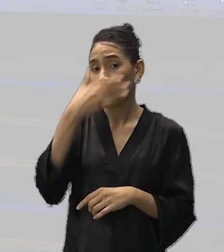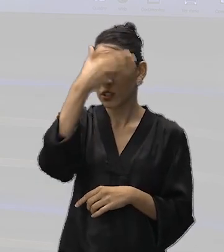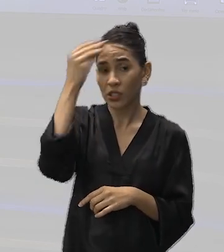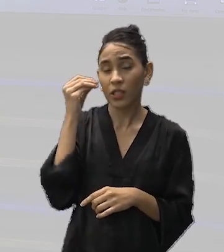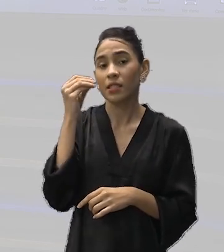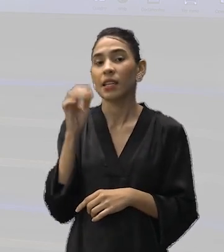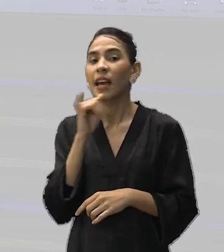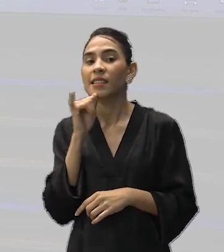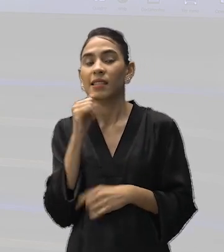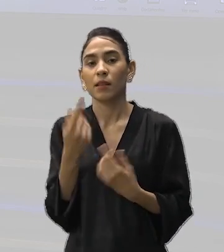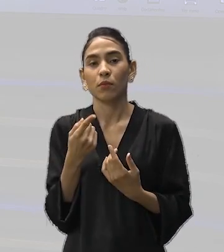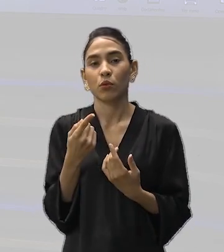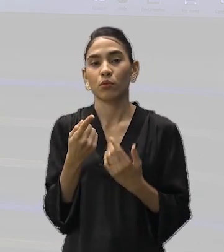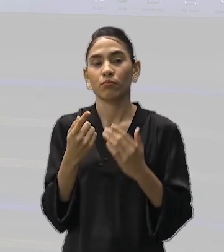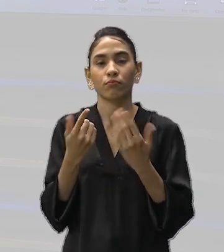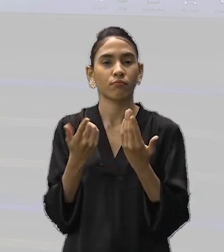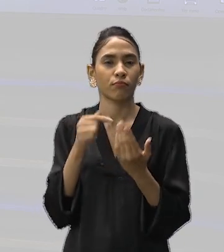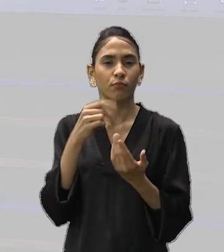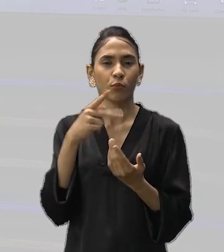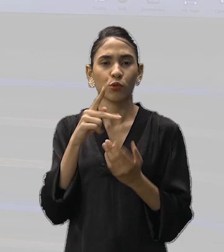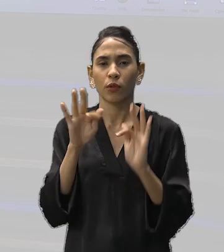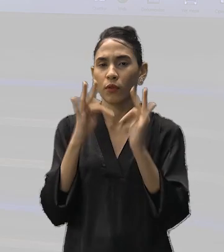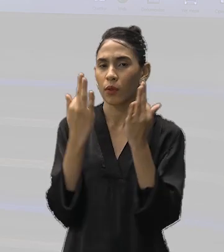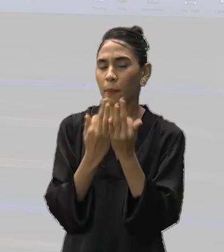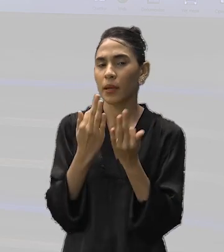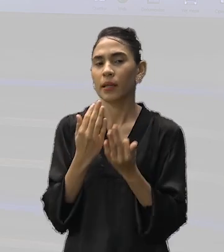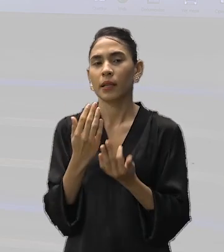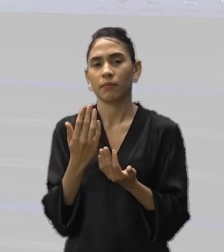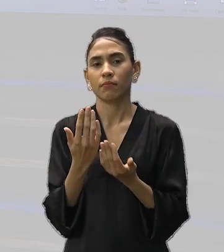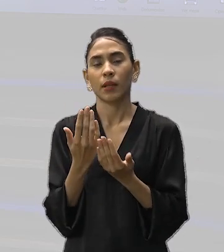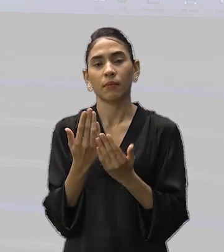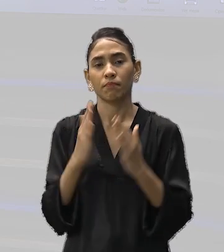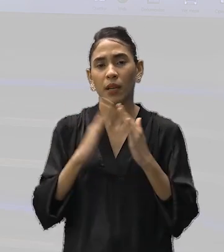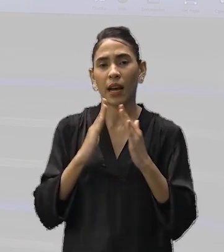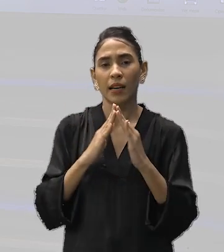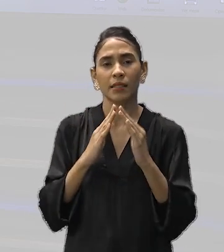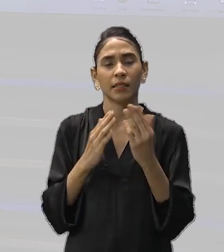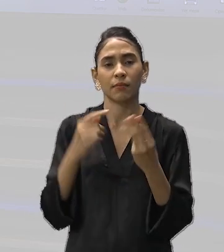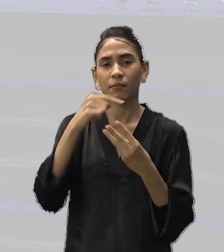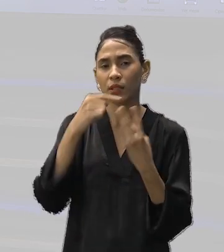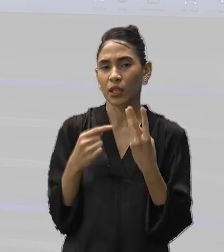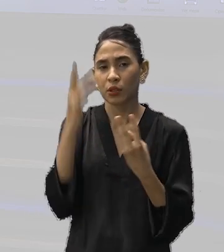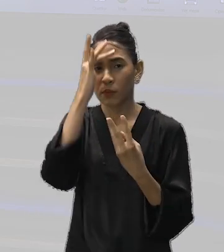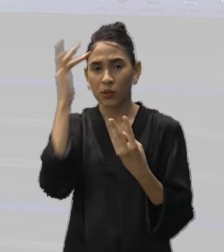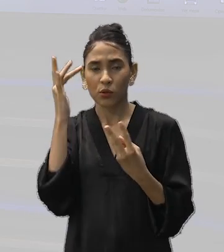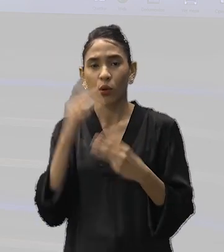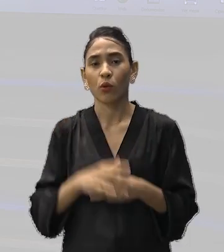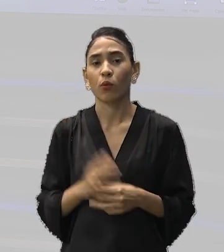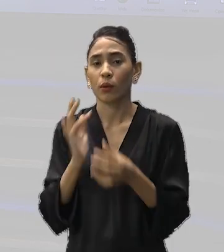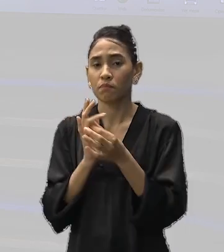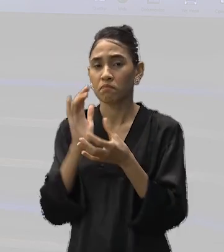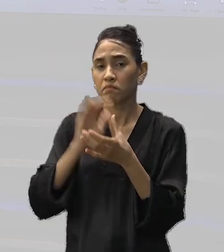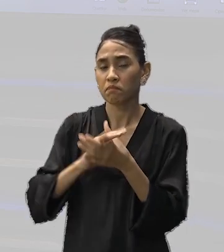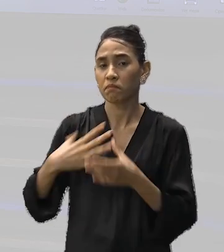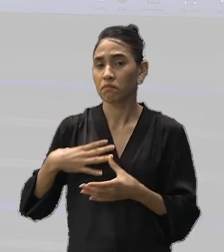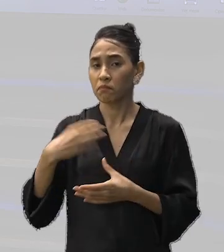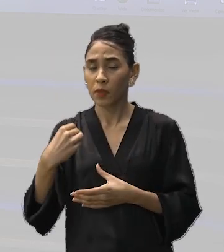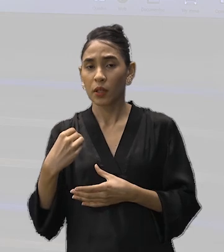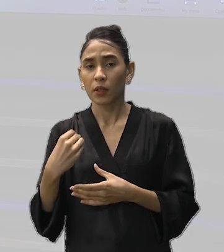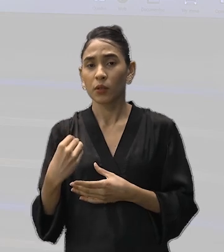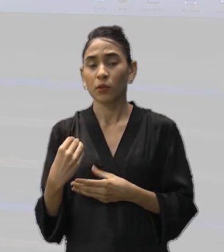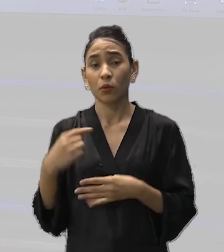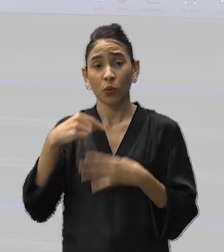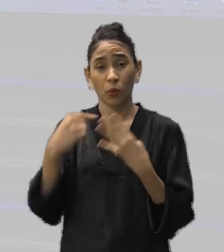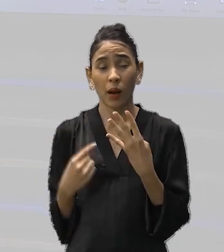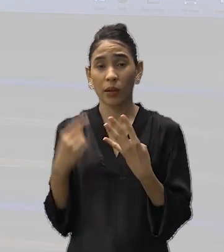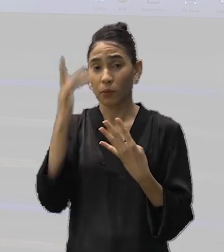de ti, logicamente, mais 2 ou 3 pessoas. Então vamos supor, você, sua esposa e seu marido, 1 ou 2 filhos. Só aí são